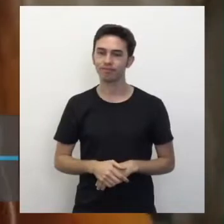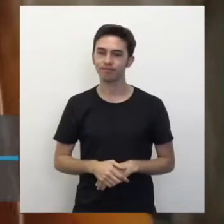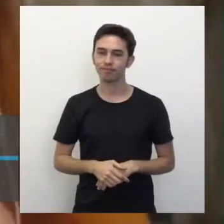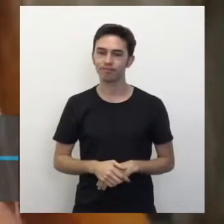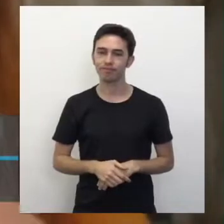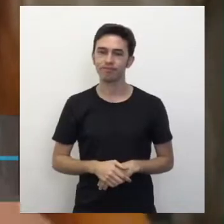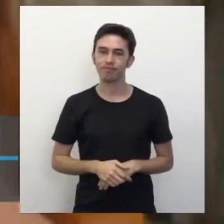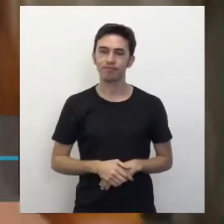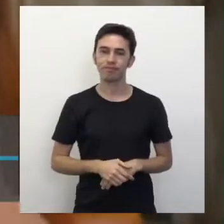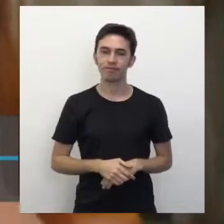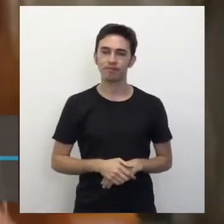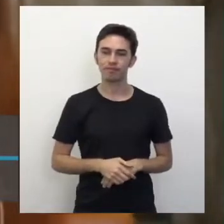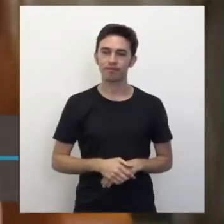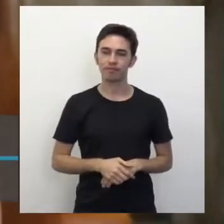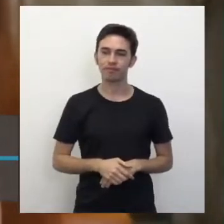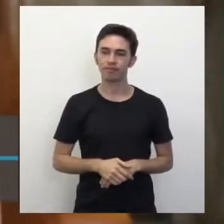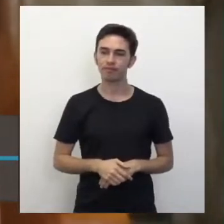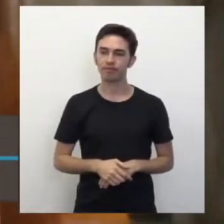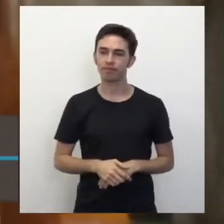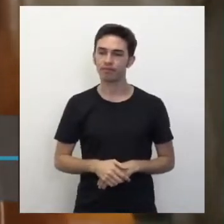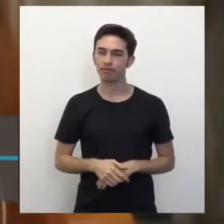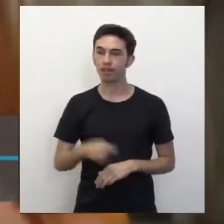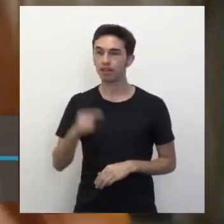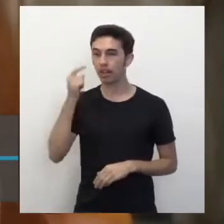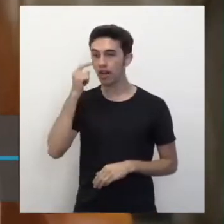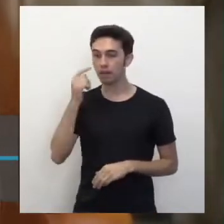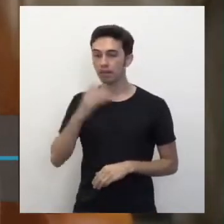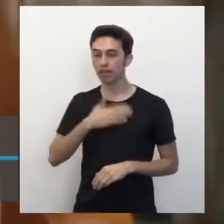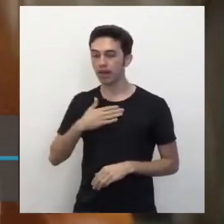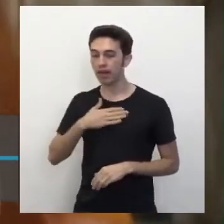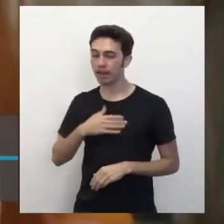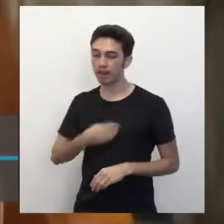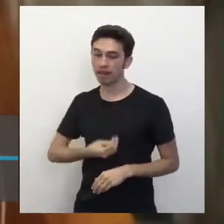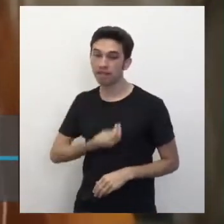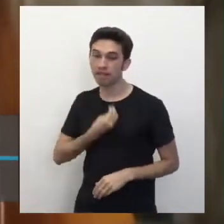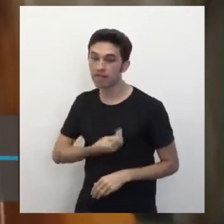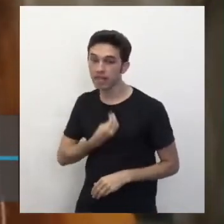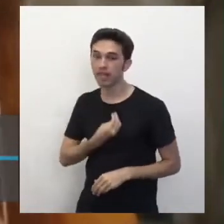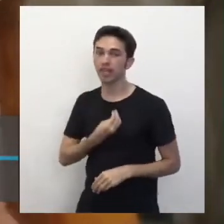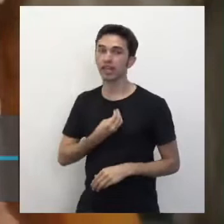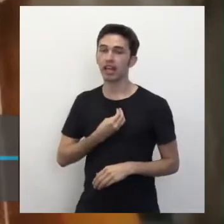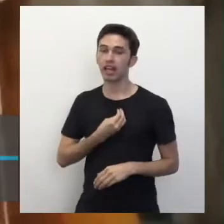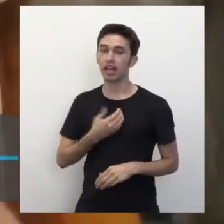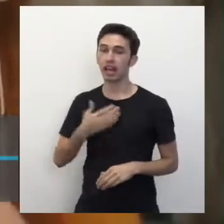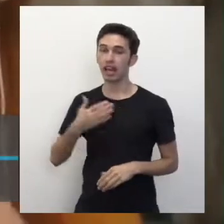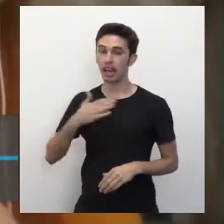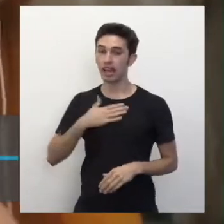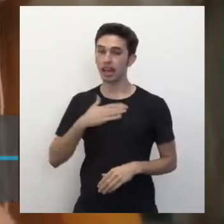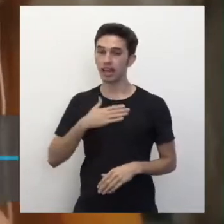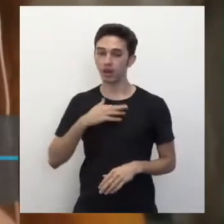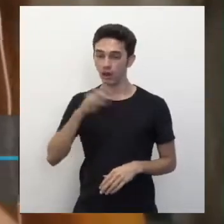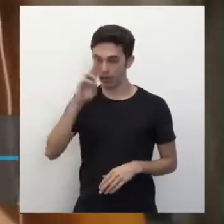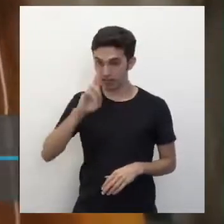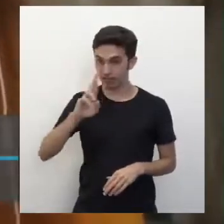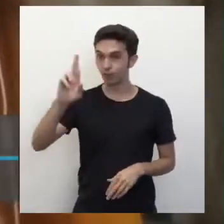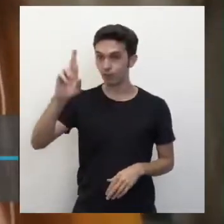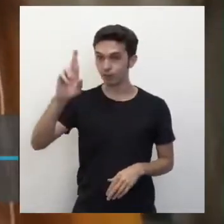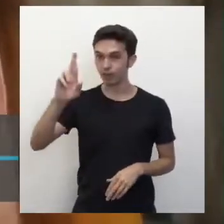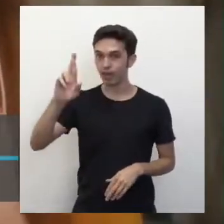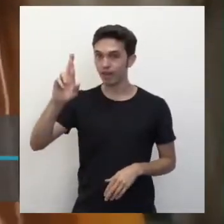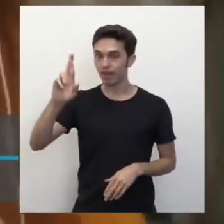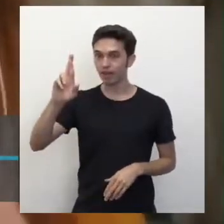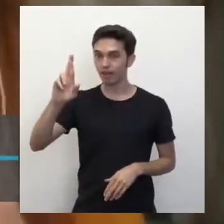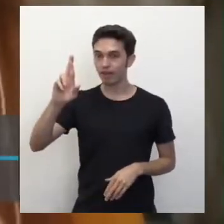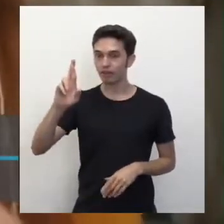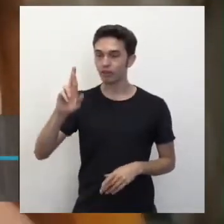vida. A minha vida, ela segue uma linha que é autocausal. Eu vou causando